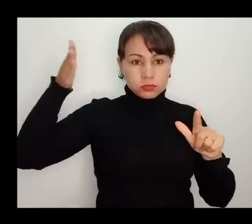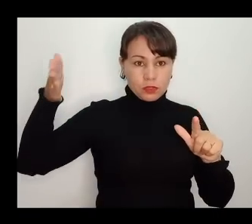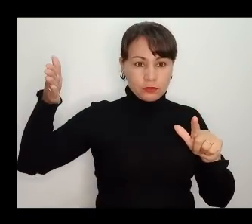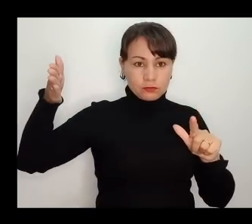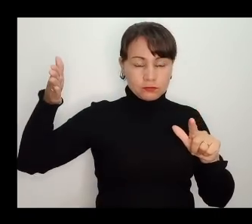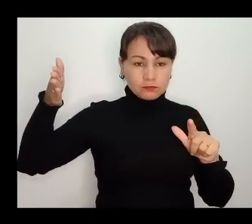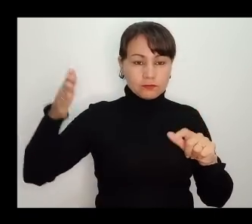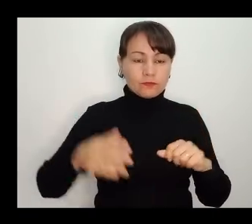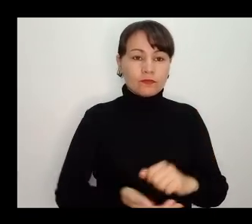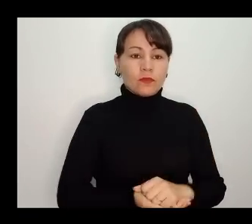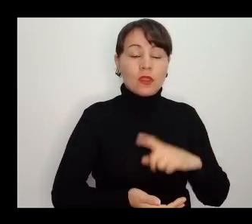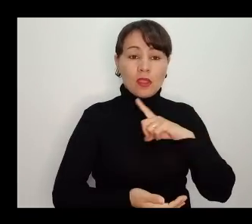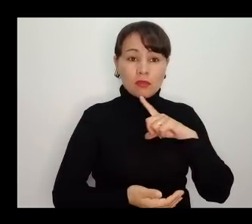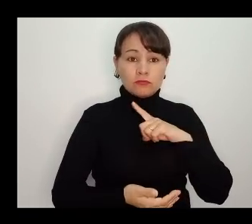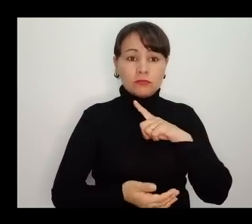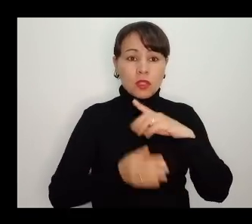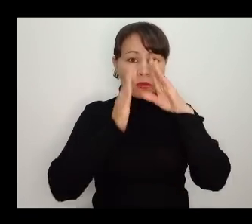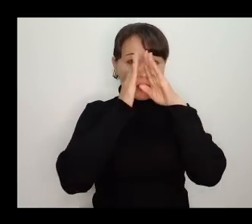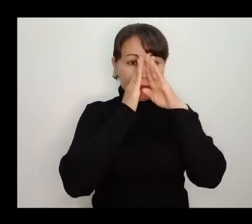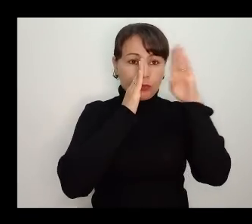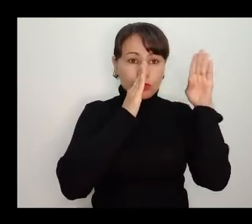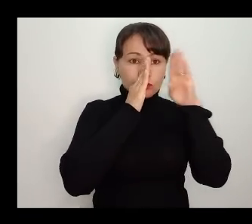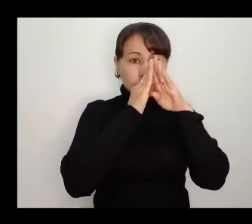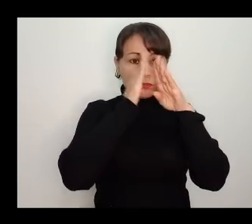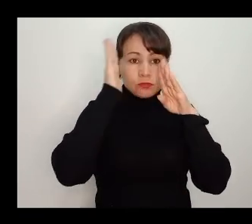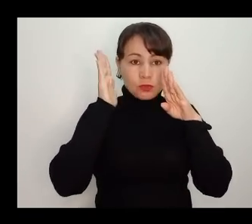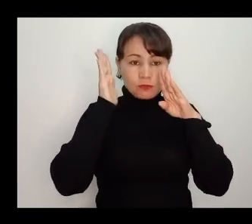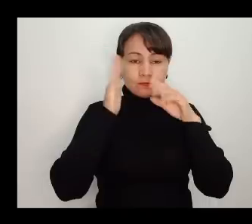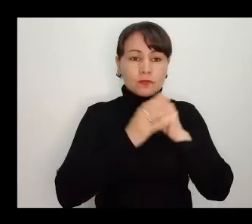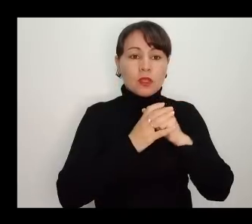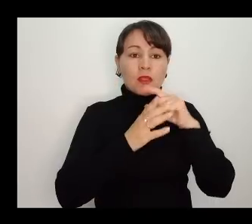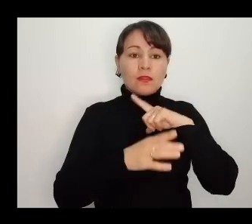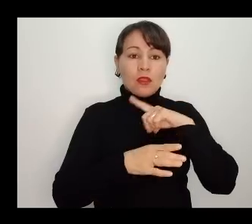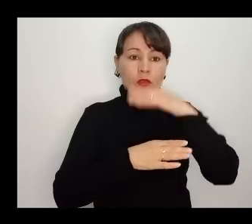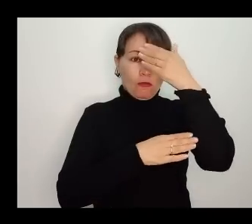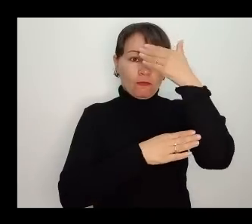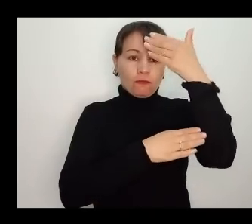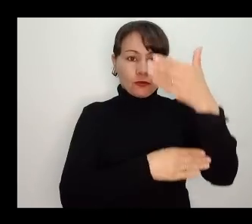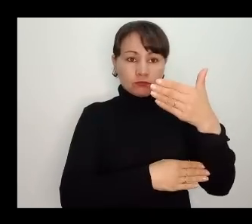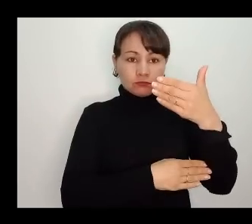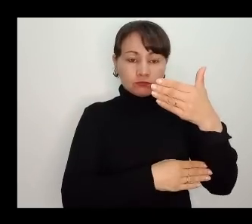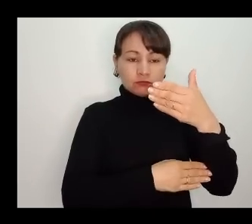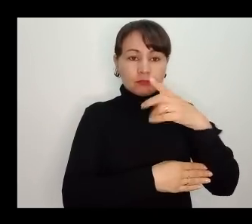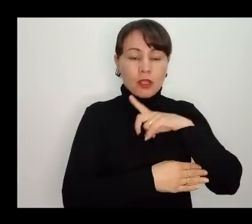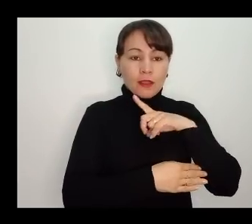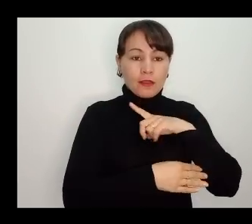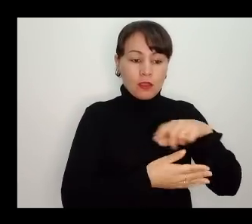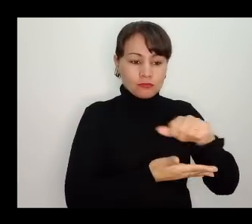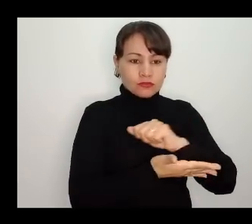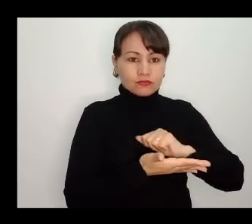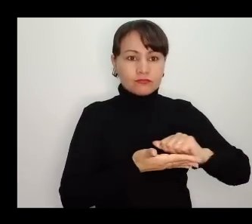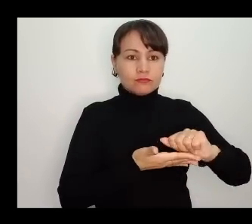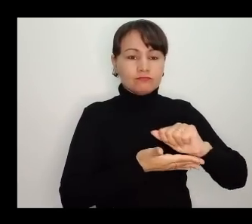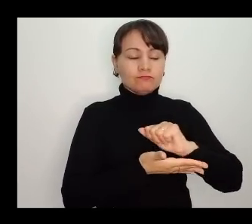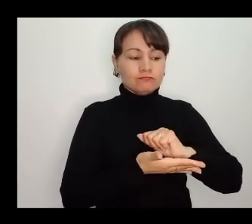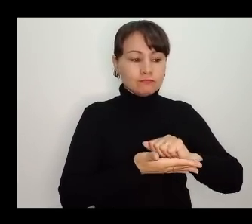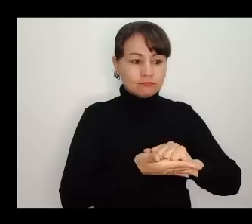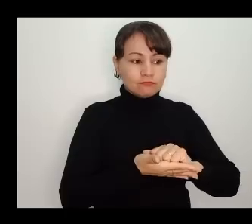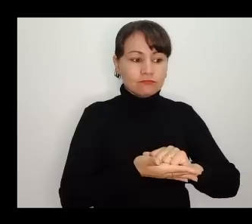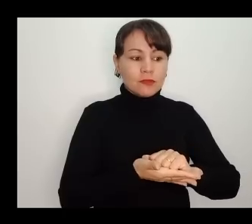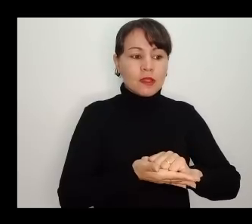bilateralmente. Então, aqui tem o córtex frontal, e aqui nós temos a